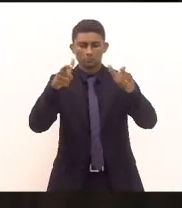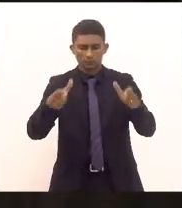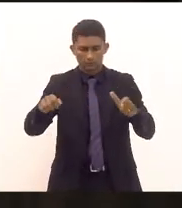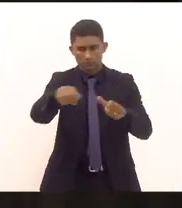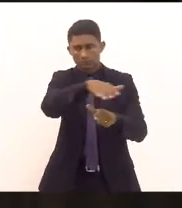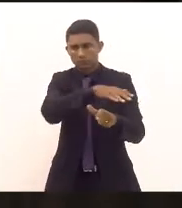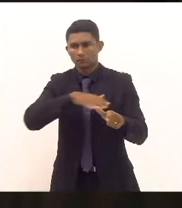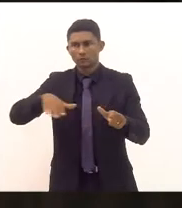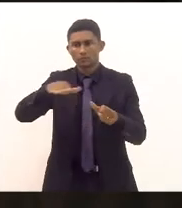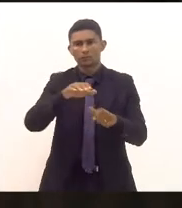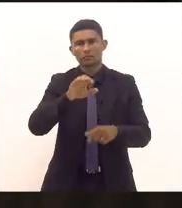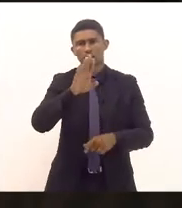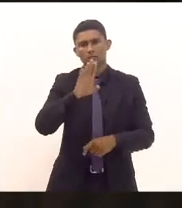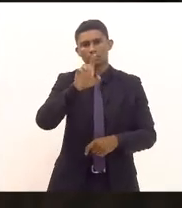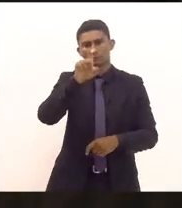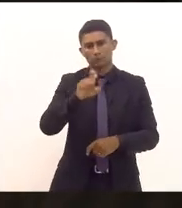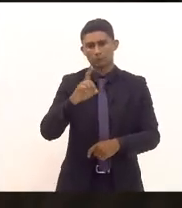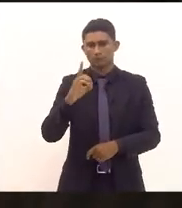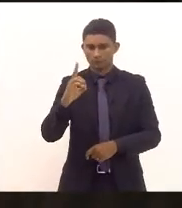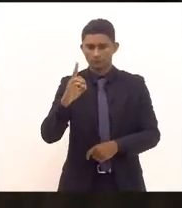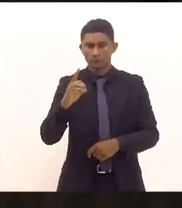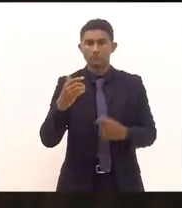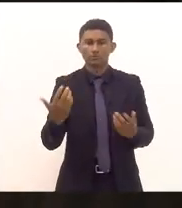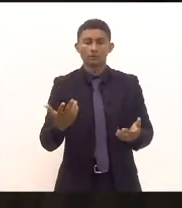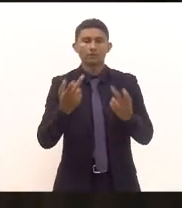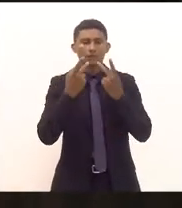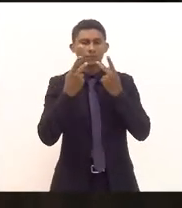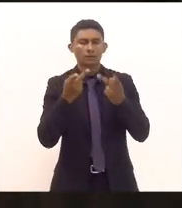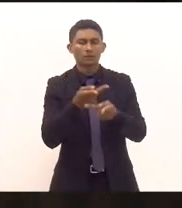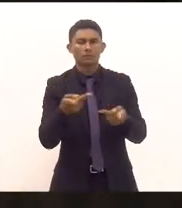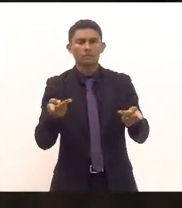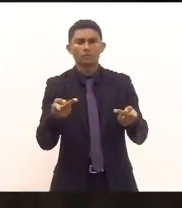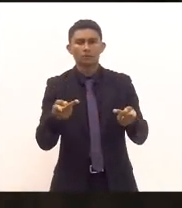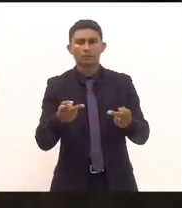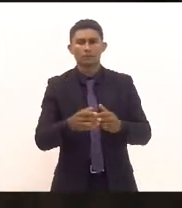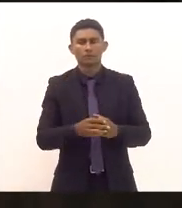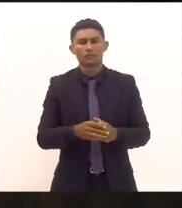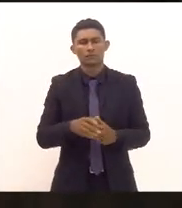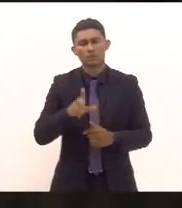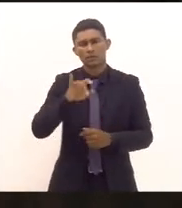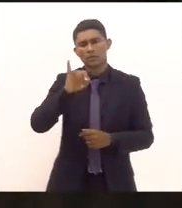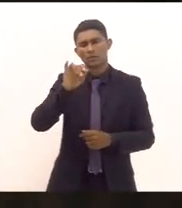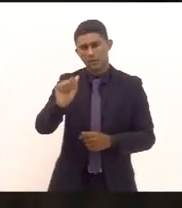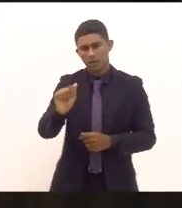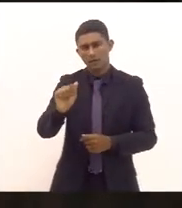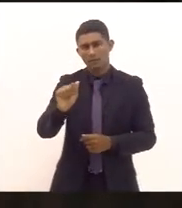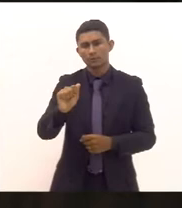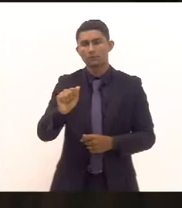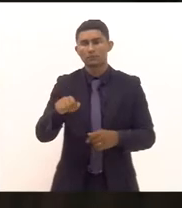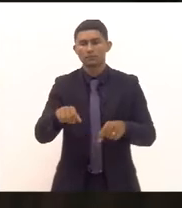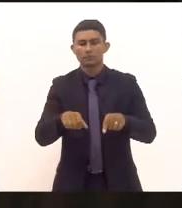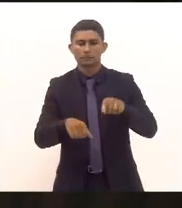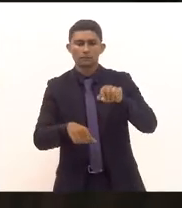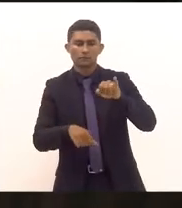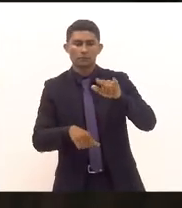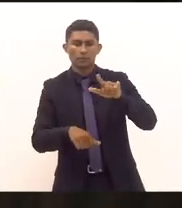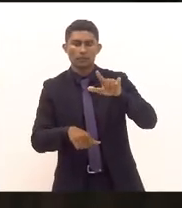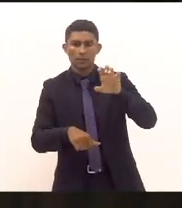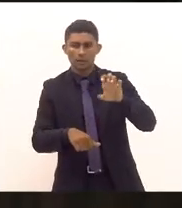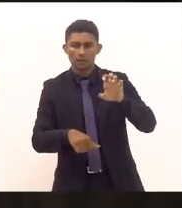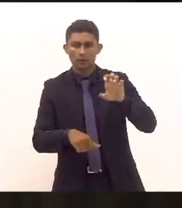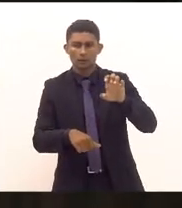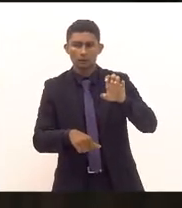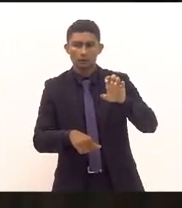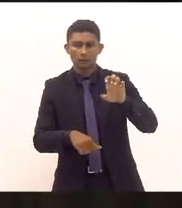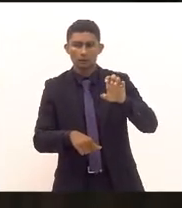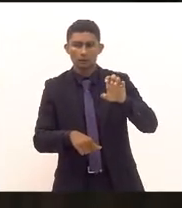aqui é até falar da presença daí a queria thonan é do Ilê Axé lá cor